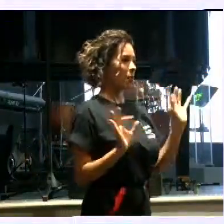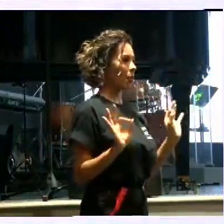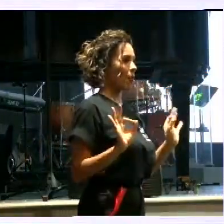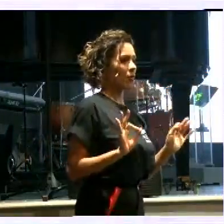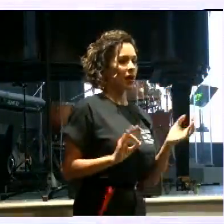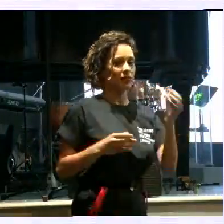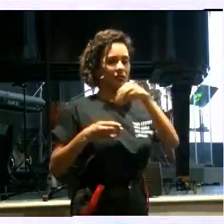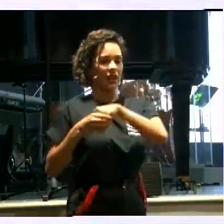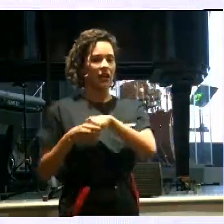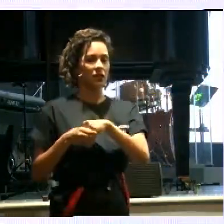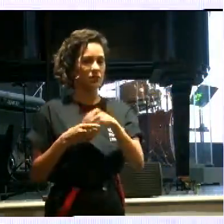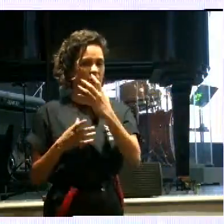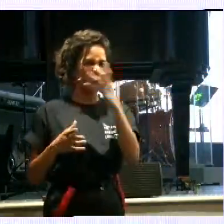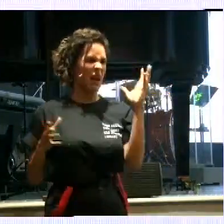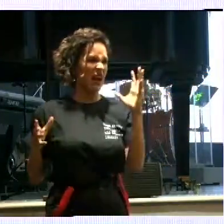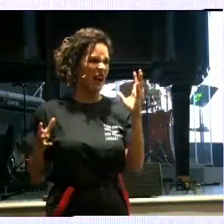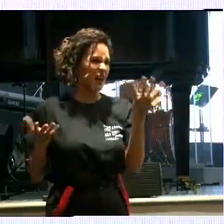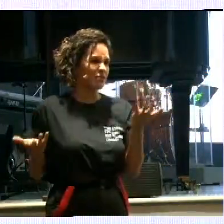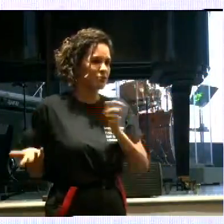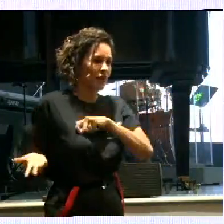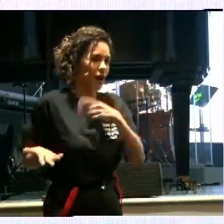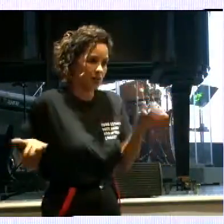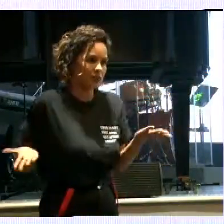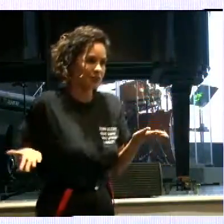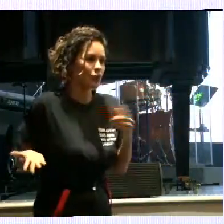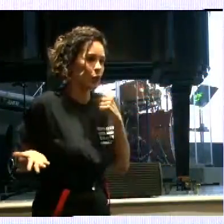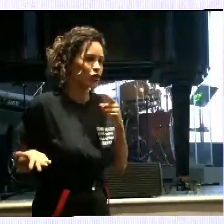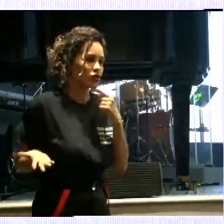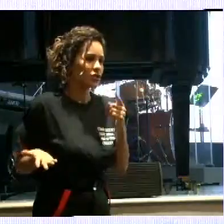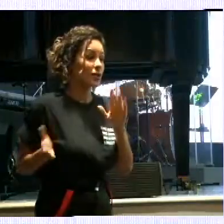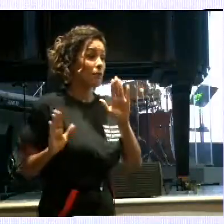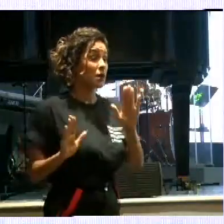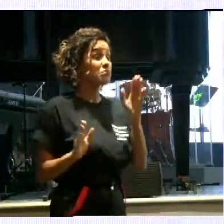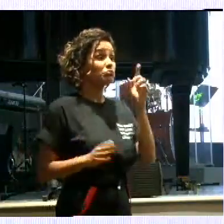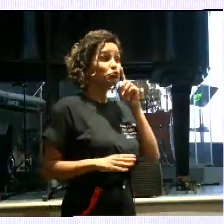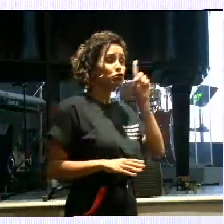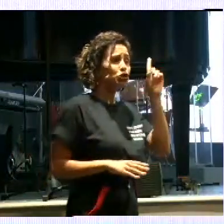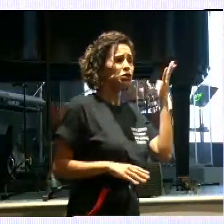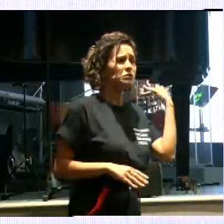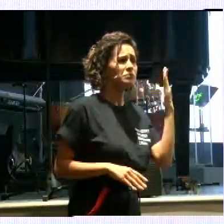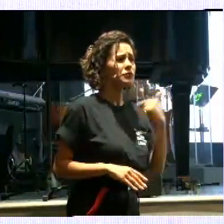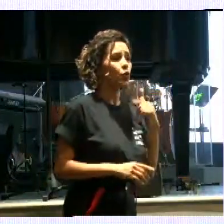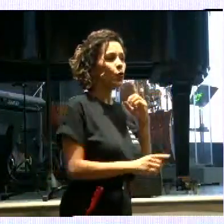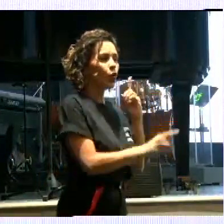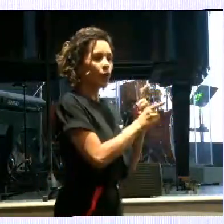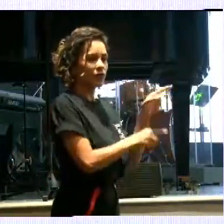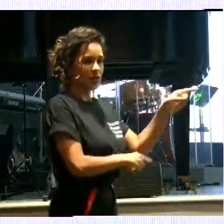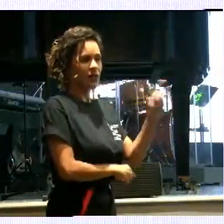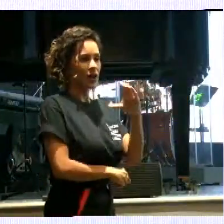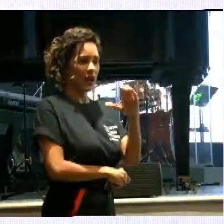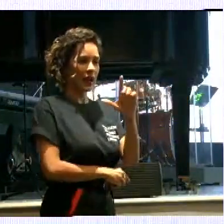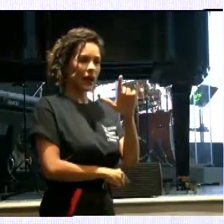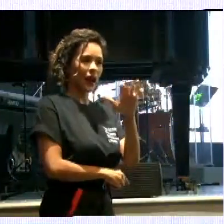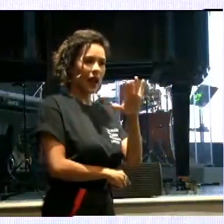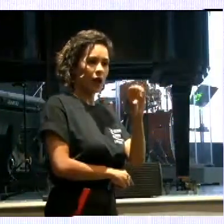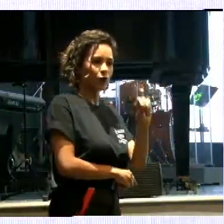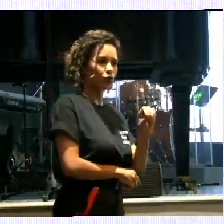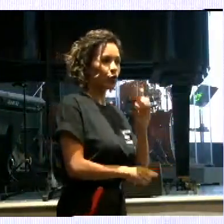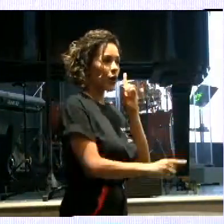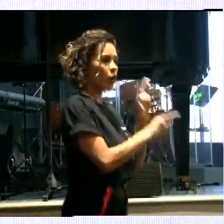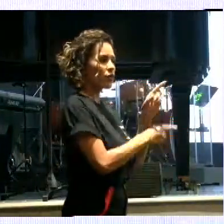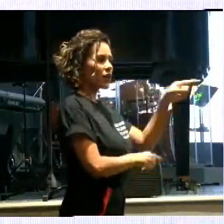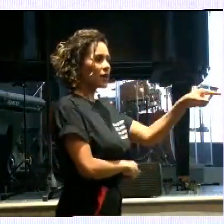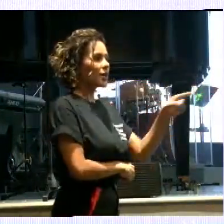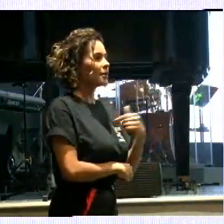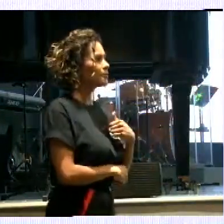um dia eu olhei para a minha vida e falei assim: misericórdia, eu sou crente aonde? Eu estou longe de ser